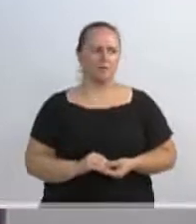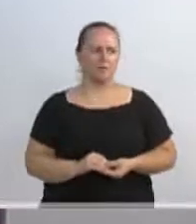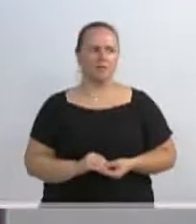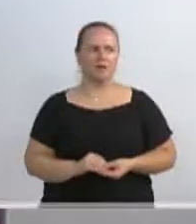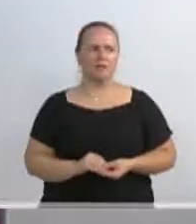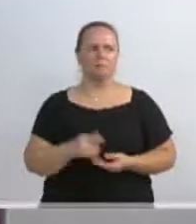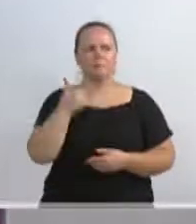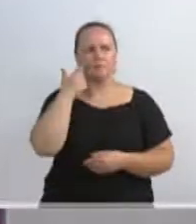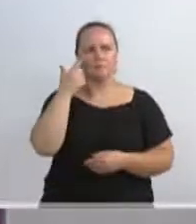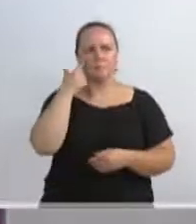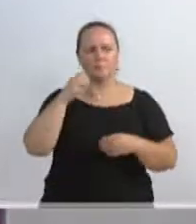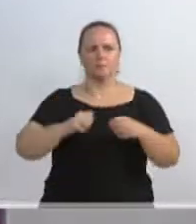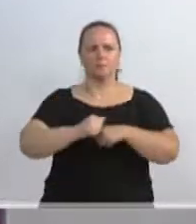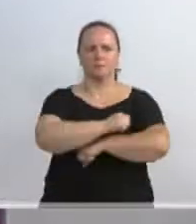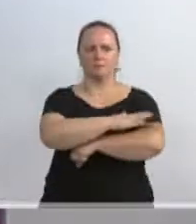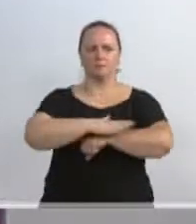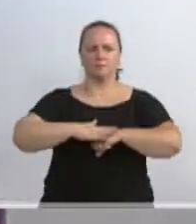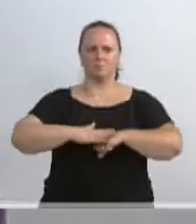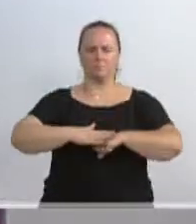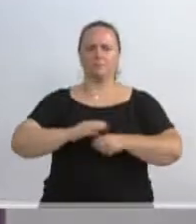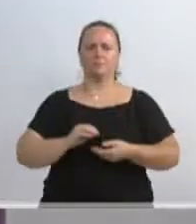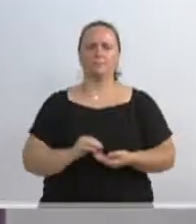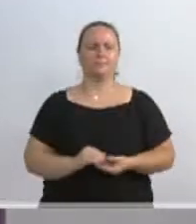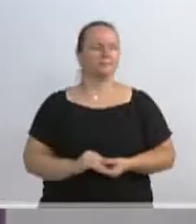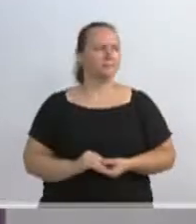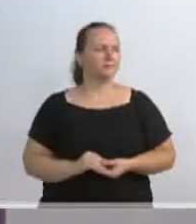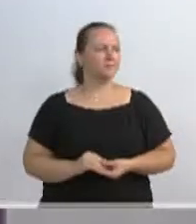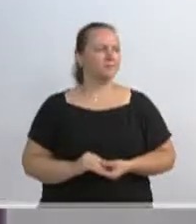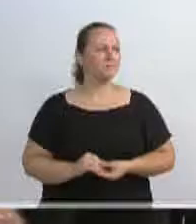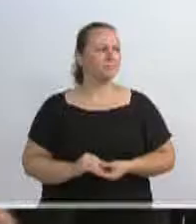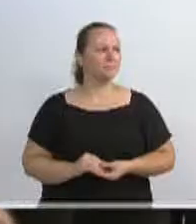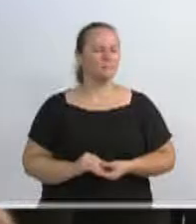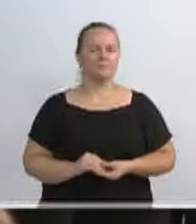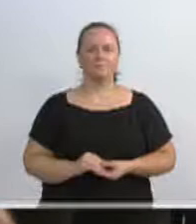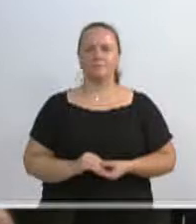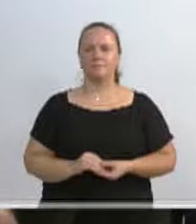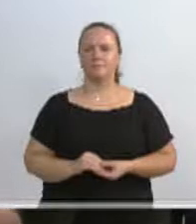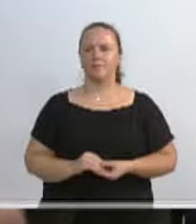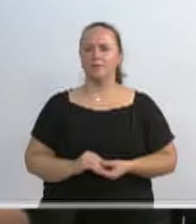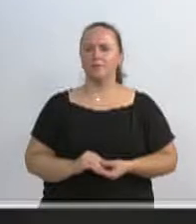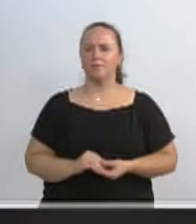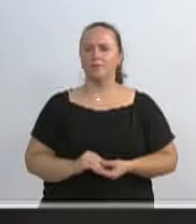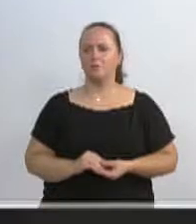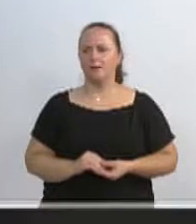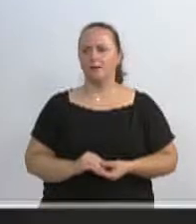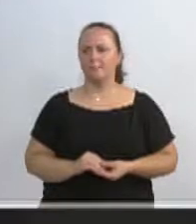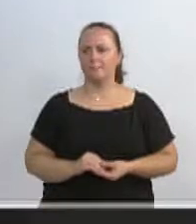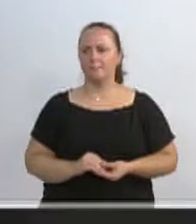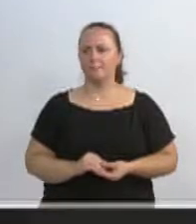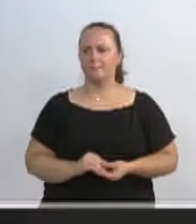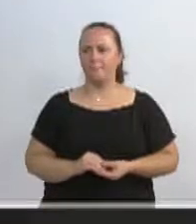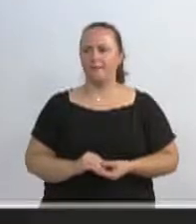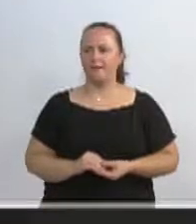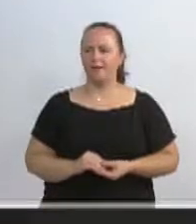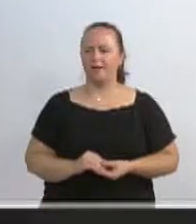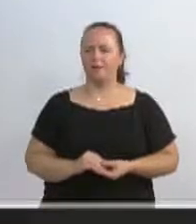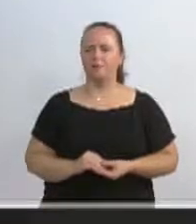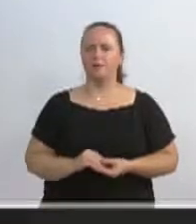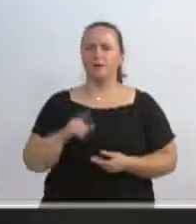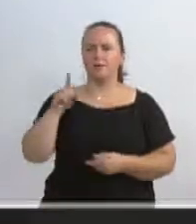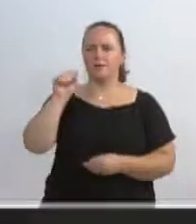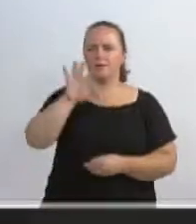pavimentação e você tá batendo com a palavra em aparte o vereador alexandre caminha não me contive com as nossas imagens